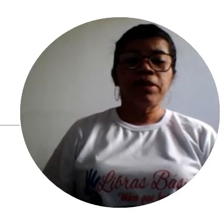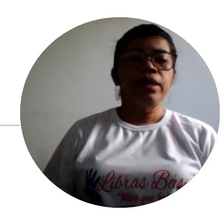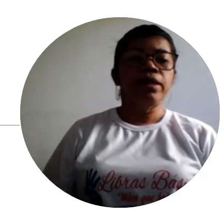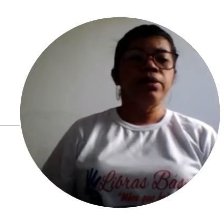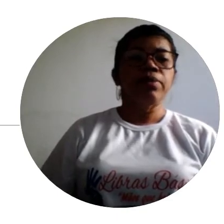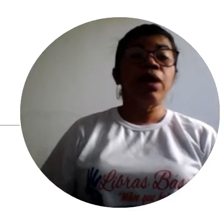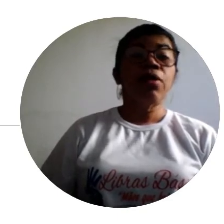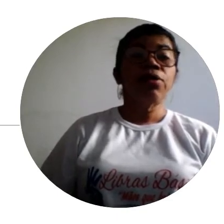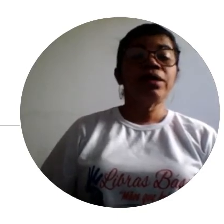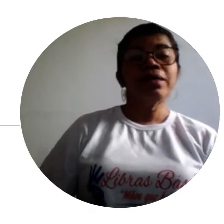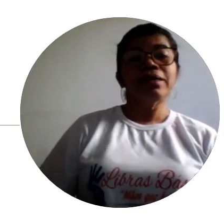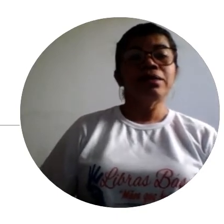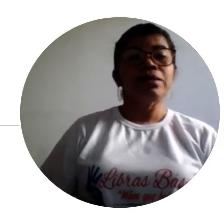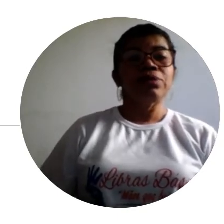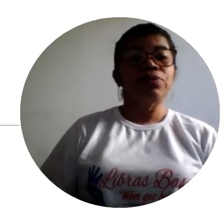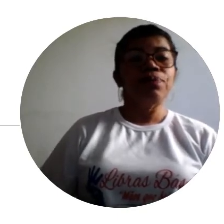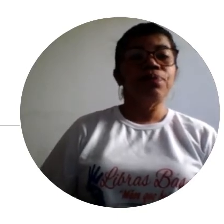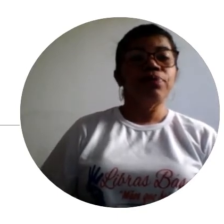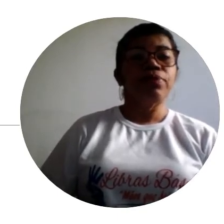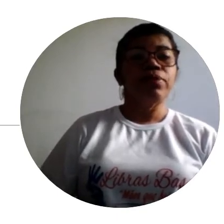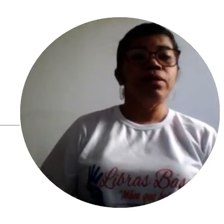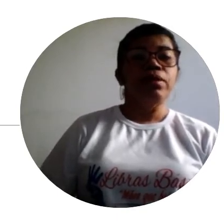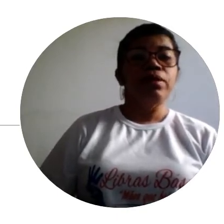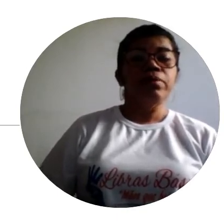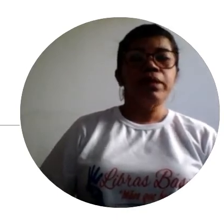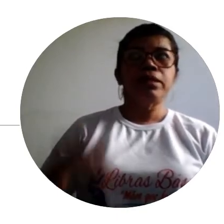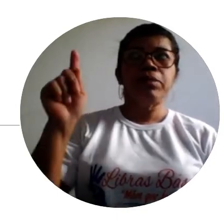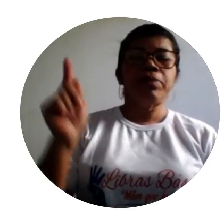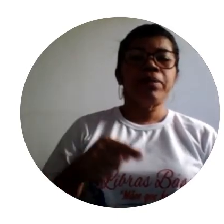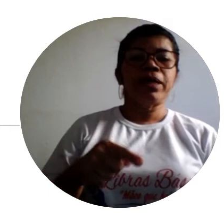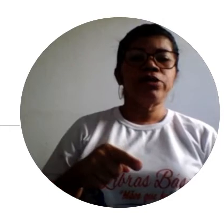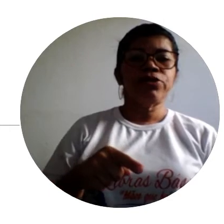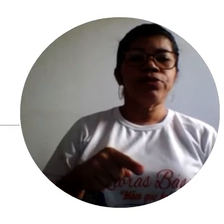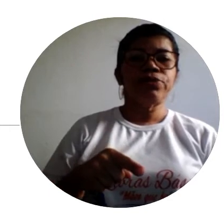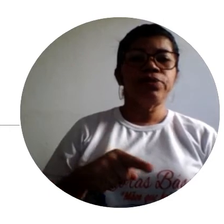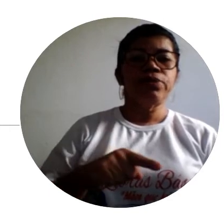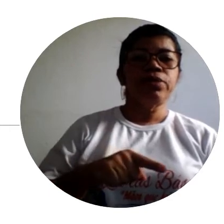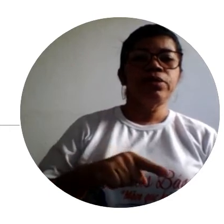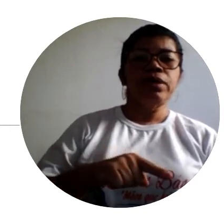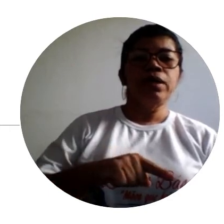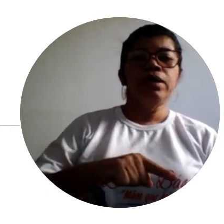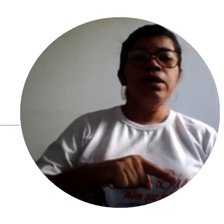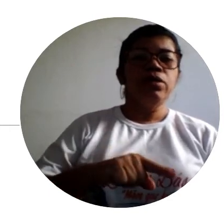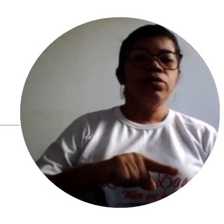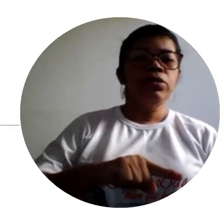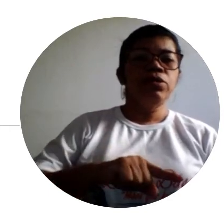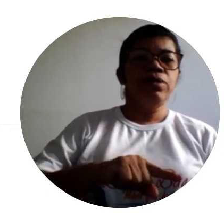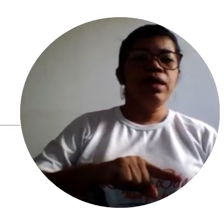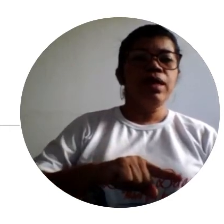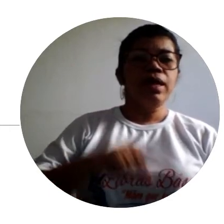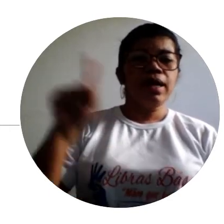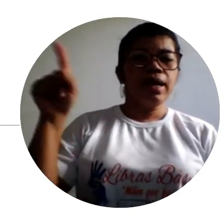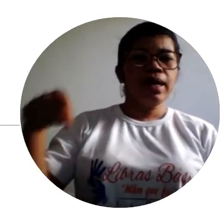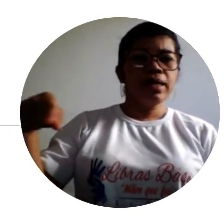temos também a orientação, para cima, para baixo, tá? Quando